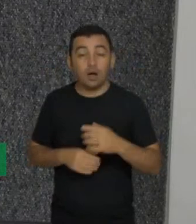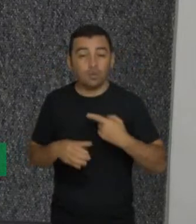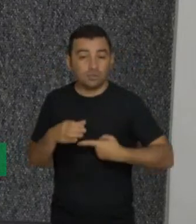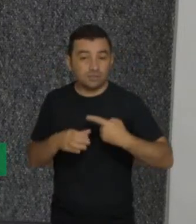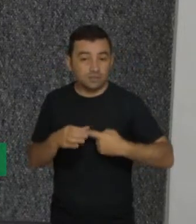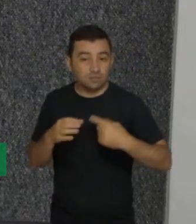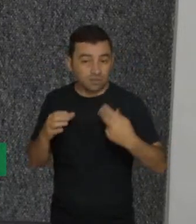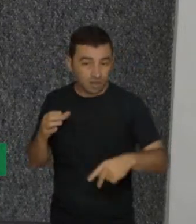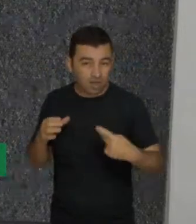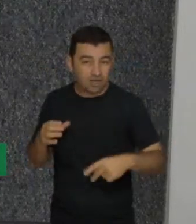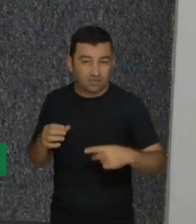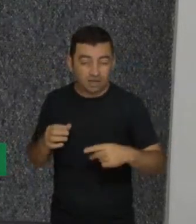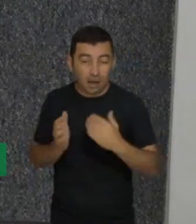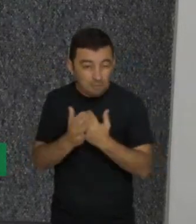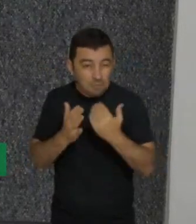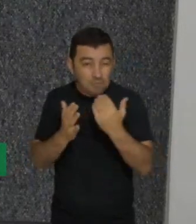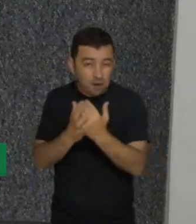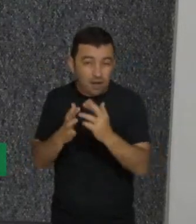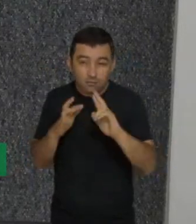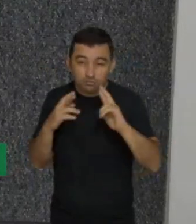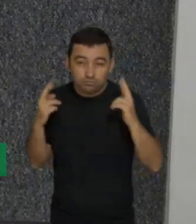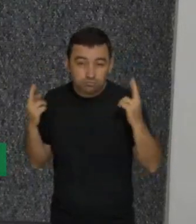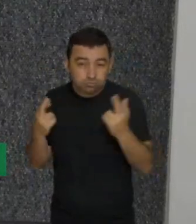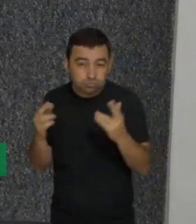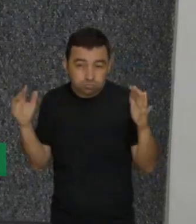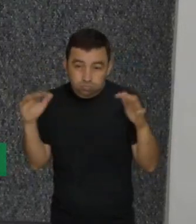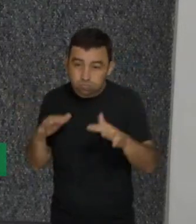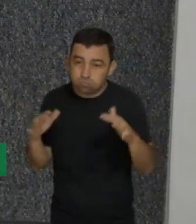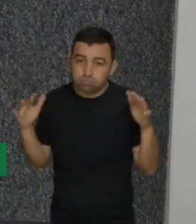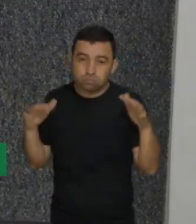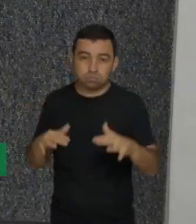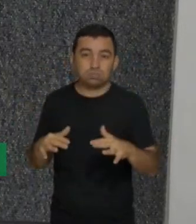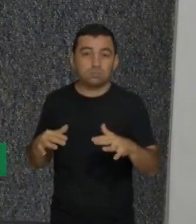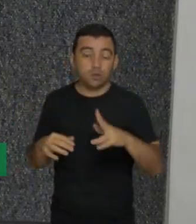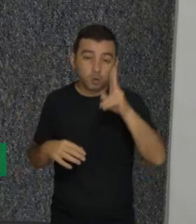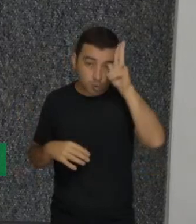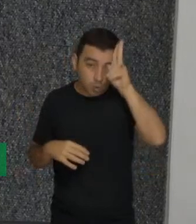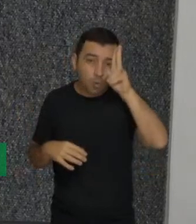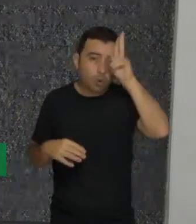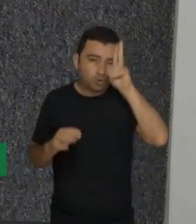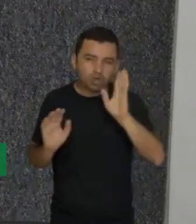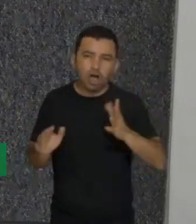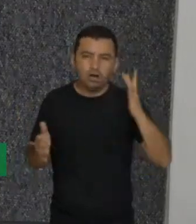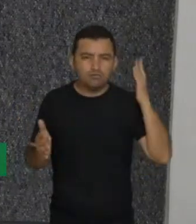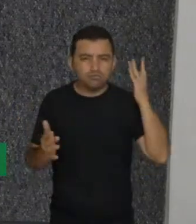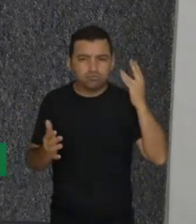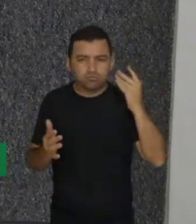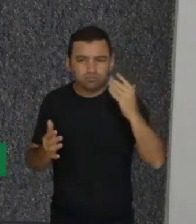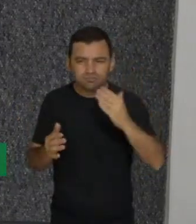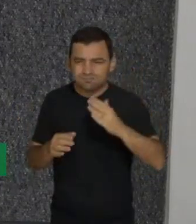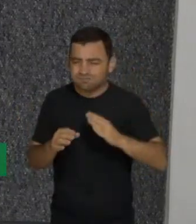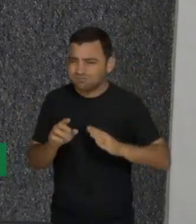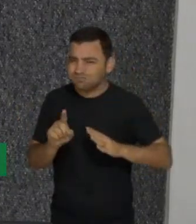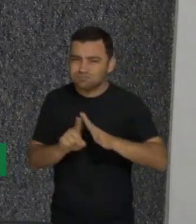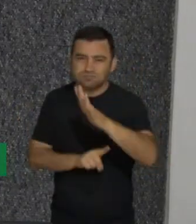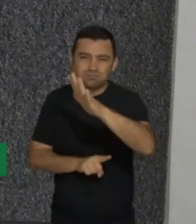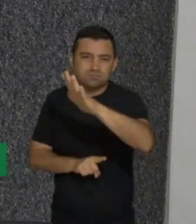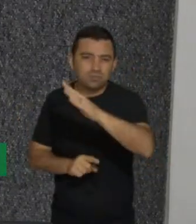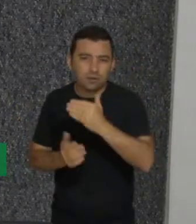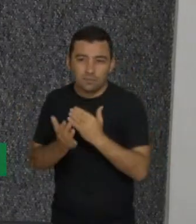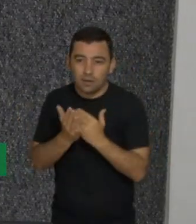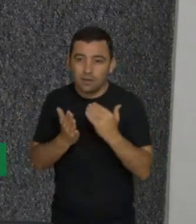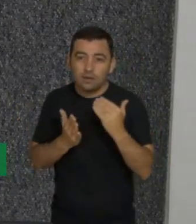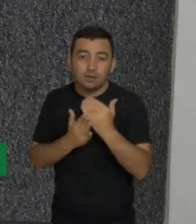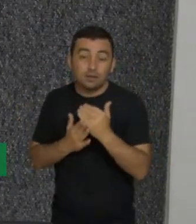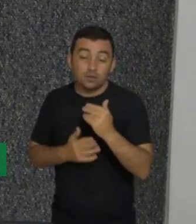a comissão que mais reúne Isso já é histórico histórico né disparado nas em 1000 em